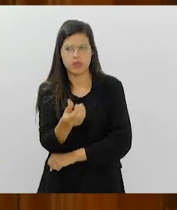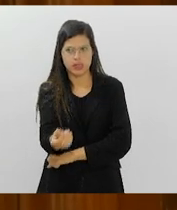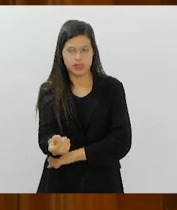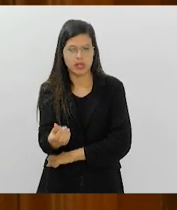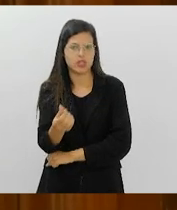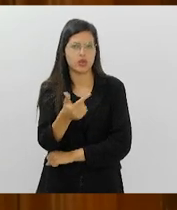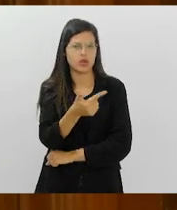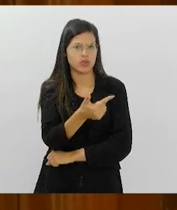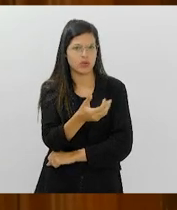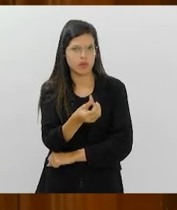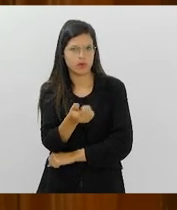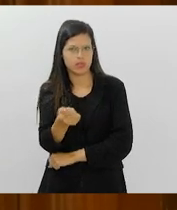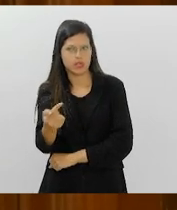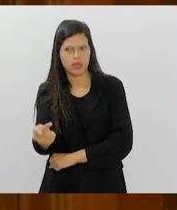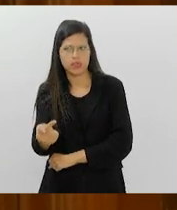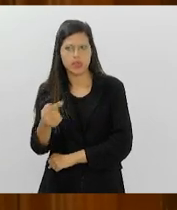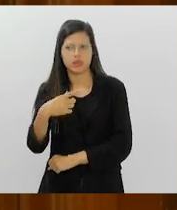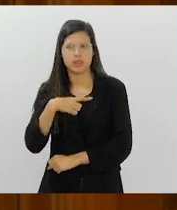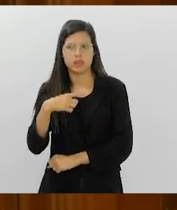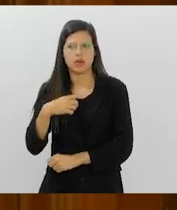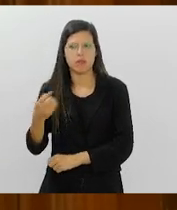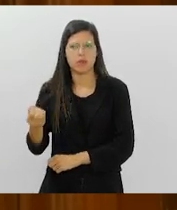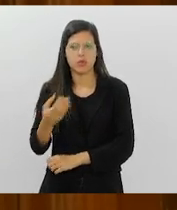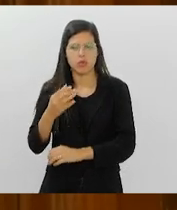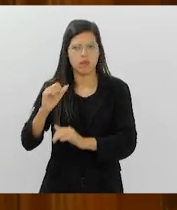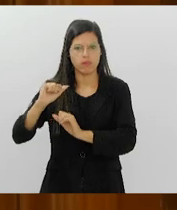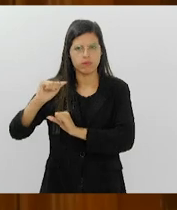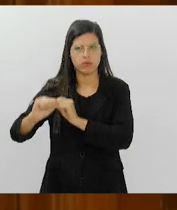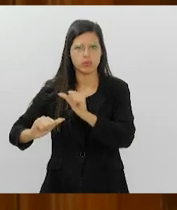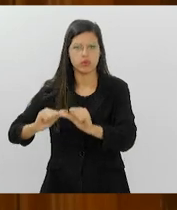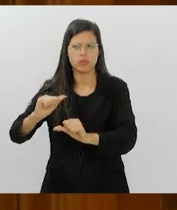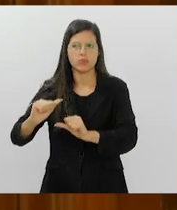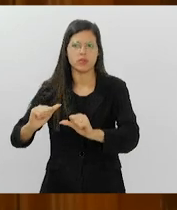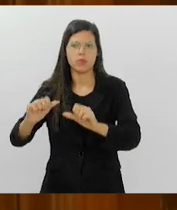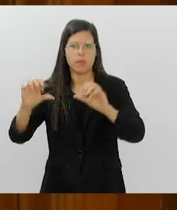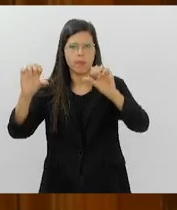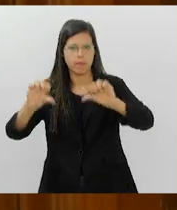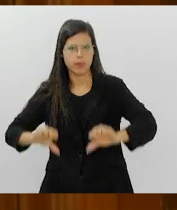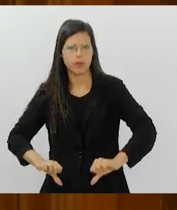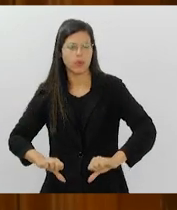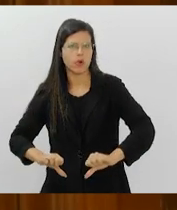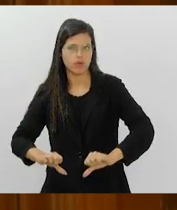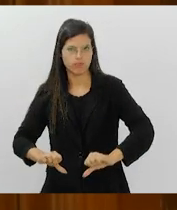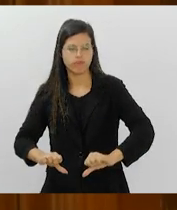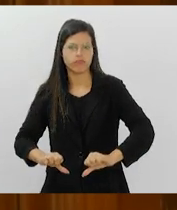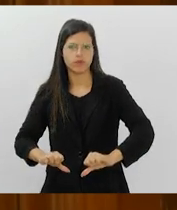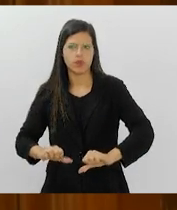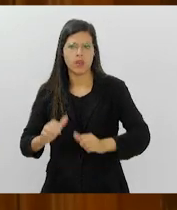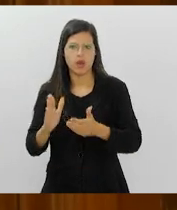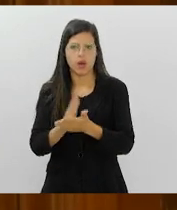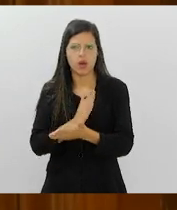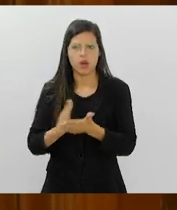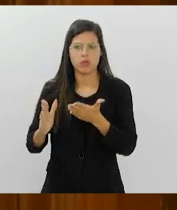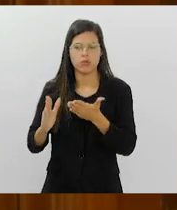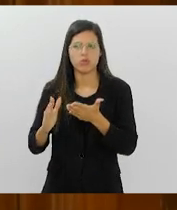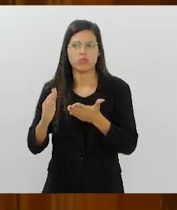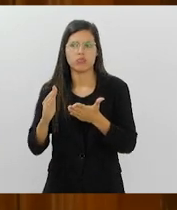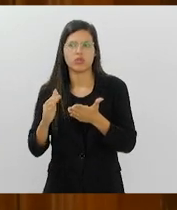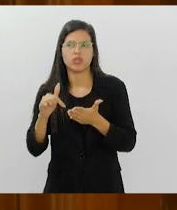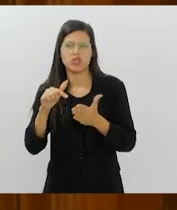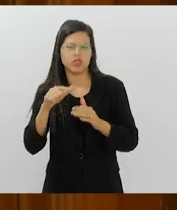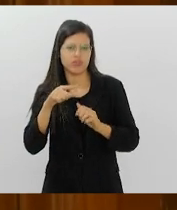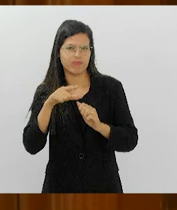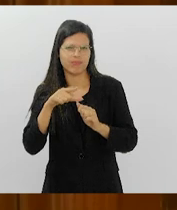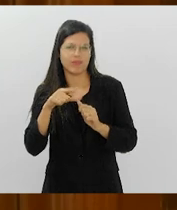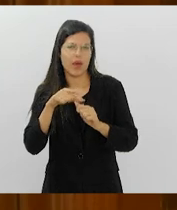uma nova modificação, né, para pior, que é alguns autores, essa situação está mais ou menos